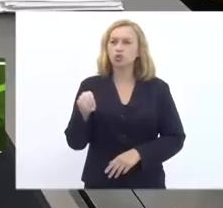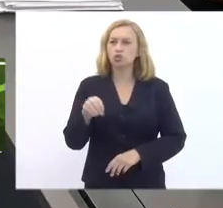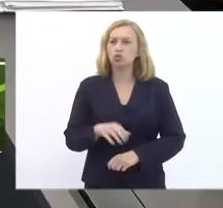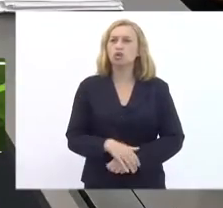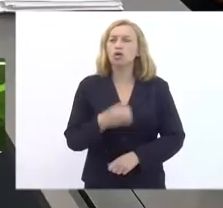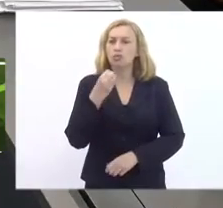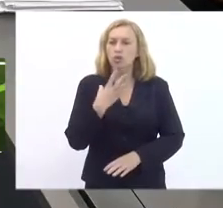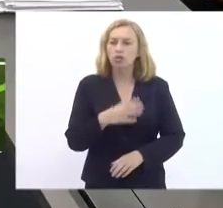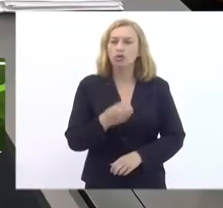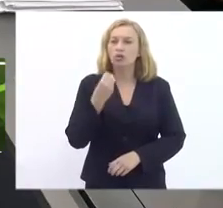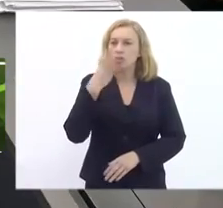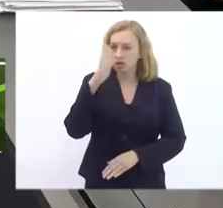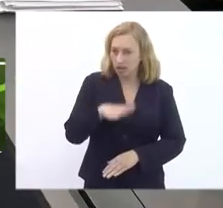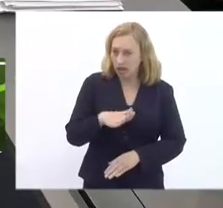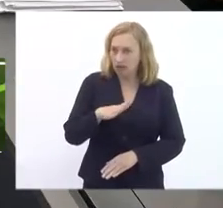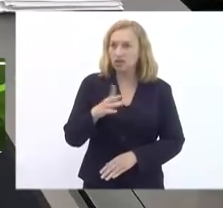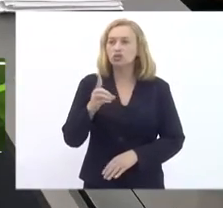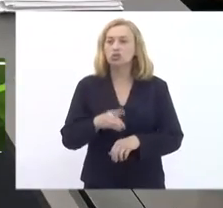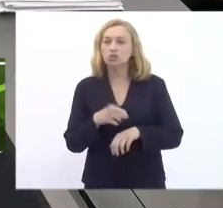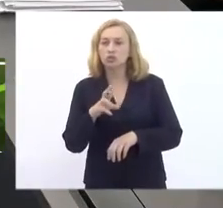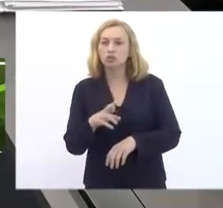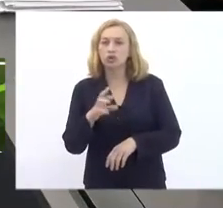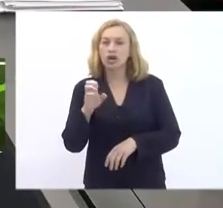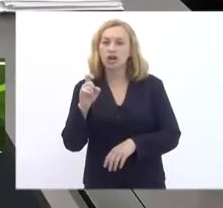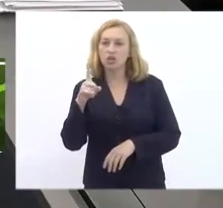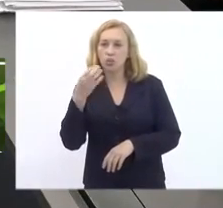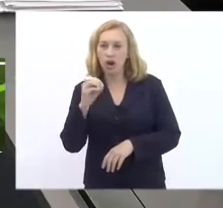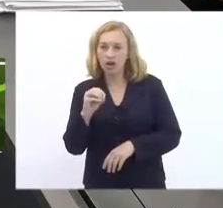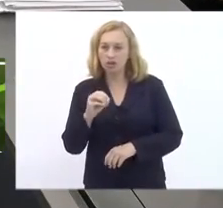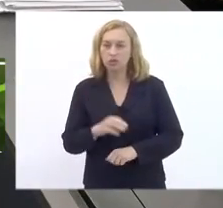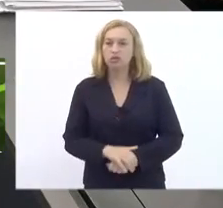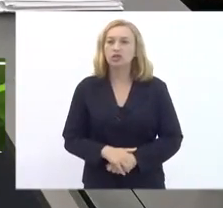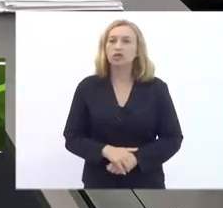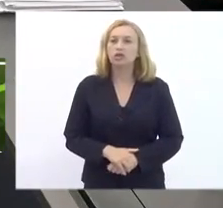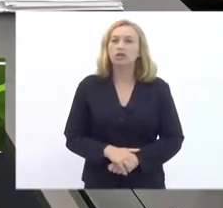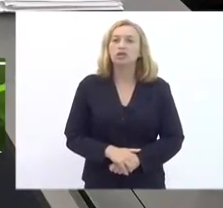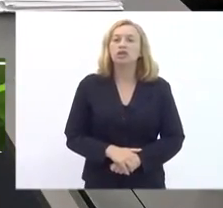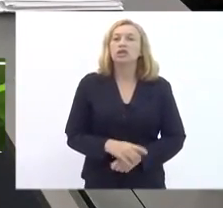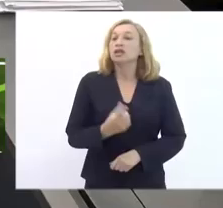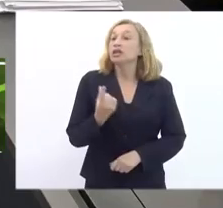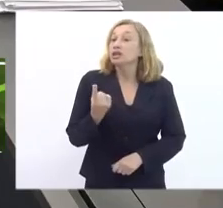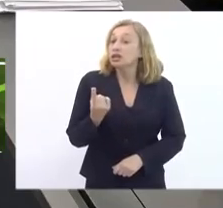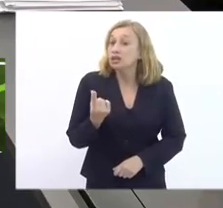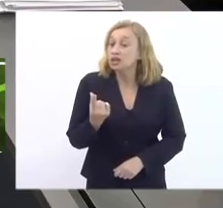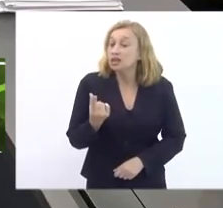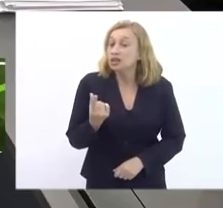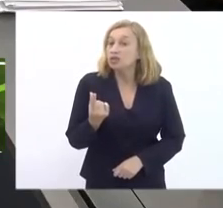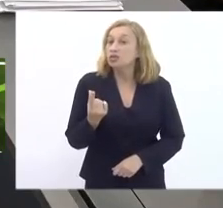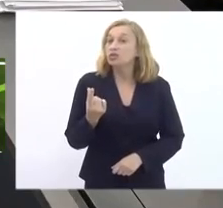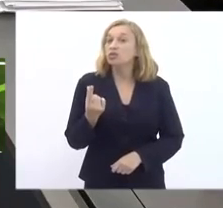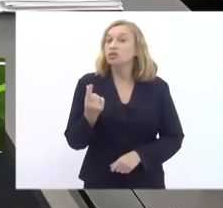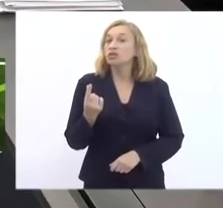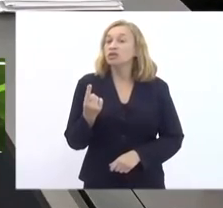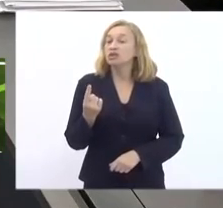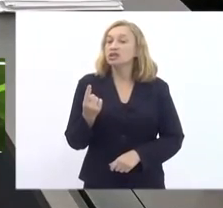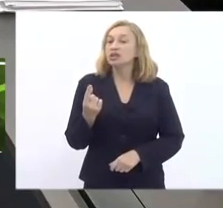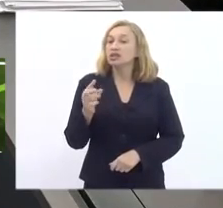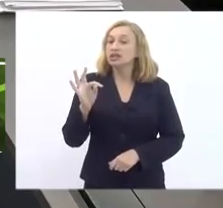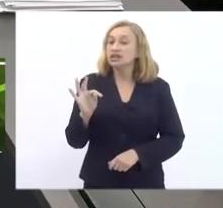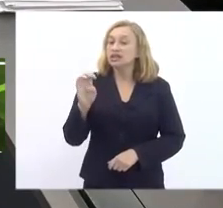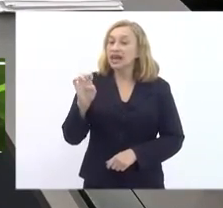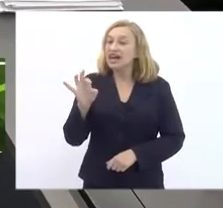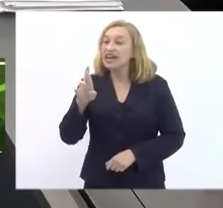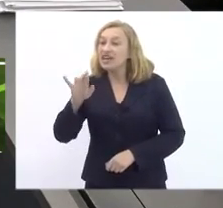Bom, boa tarde, doutor Eduardo. Quanto à tarifa social, ela, na verdade, ela